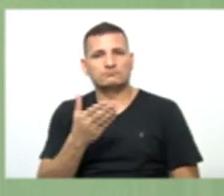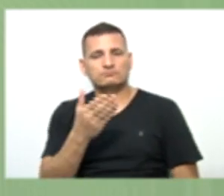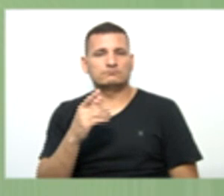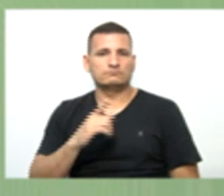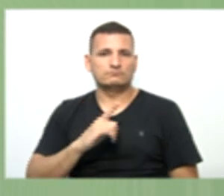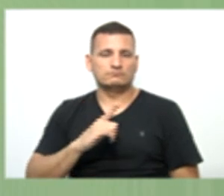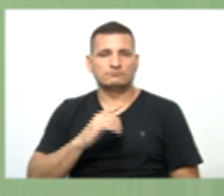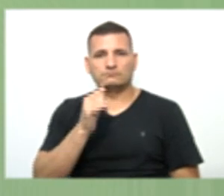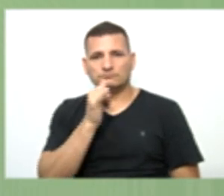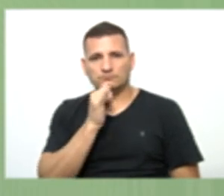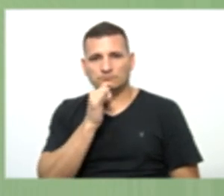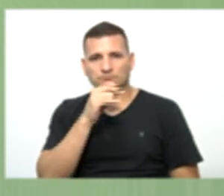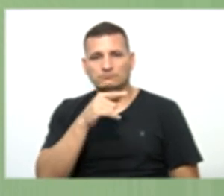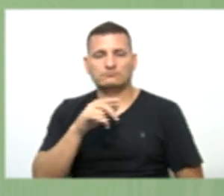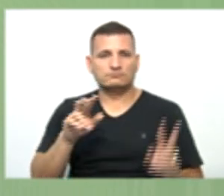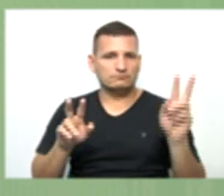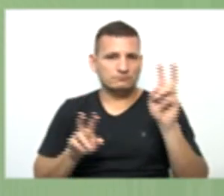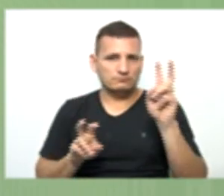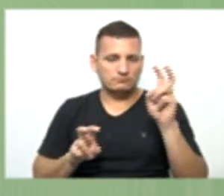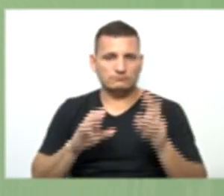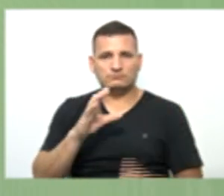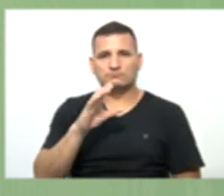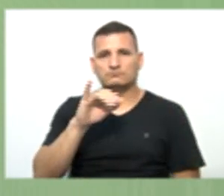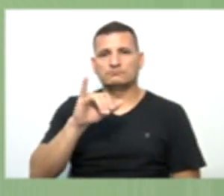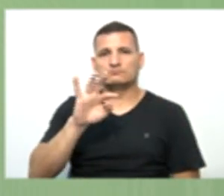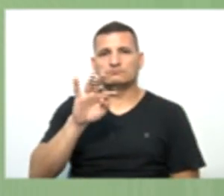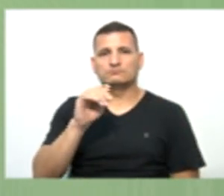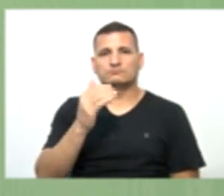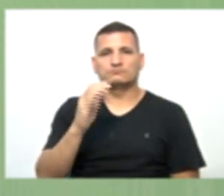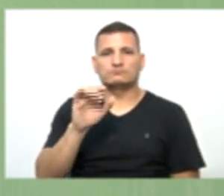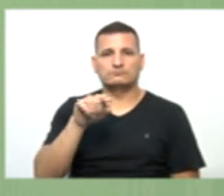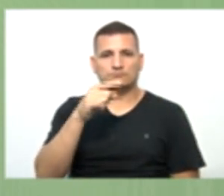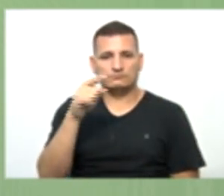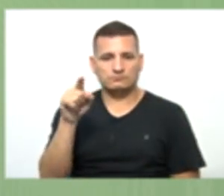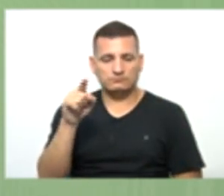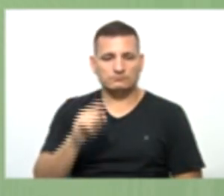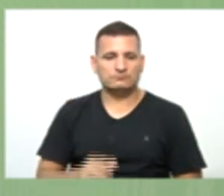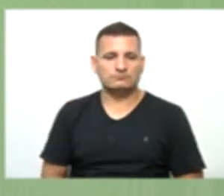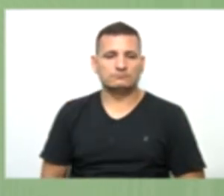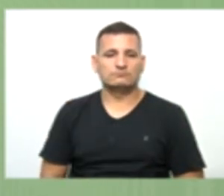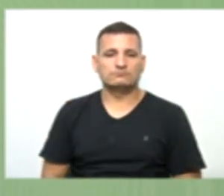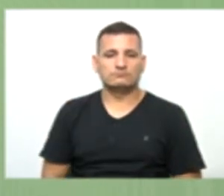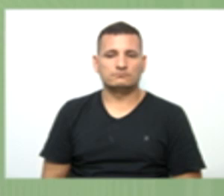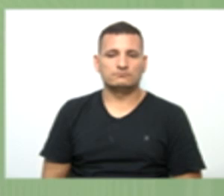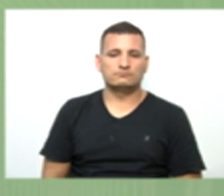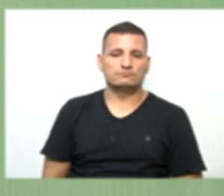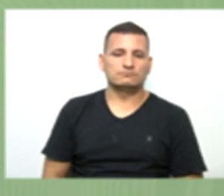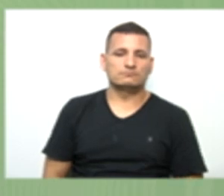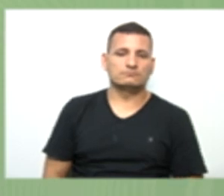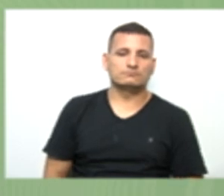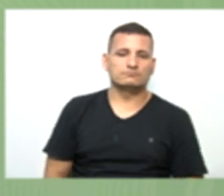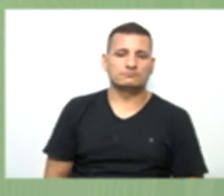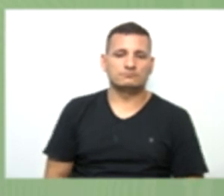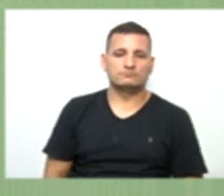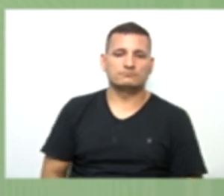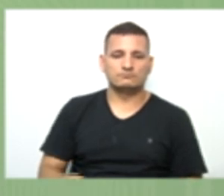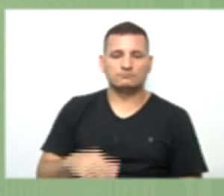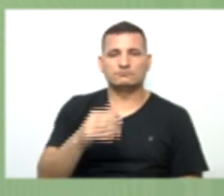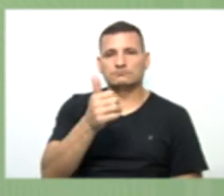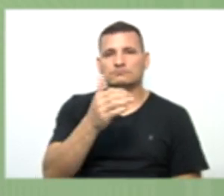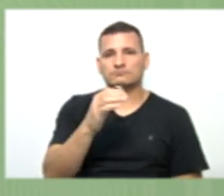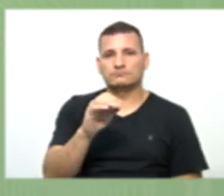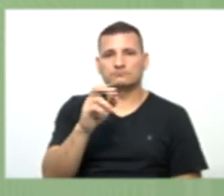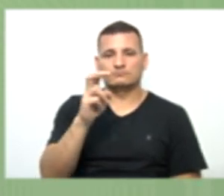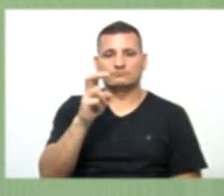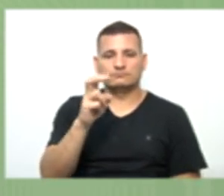exemplo de citação. Lembra lá, olha, a NBR de citação, ó,